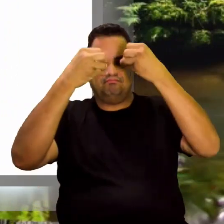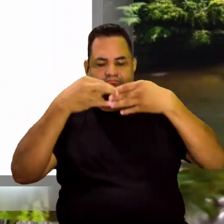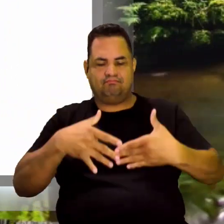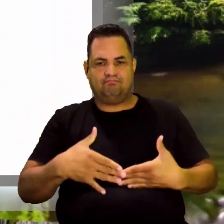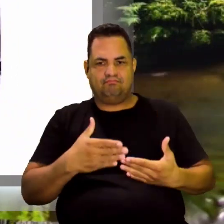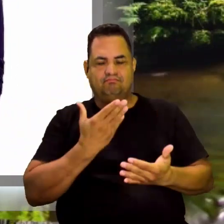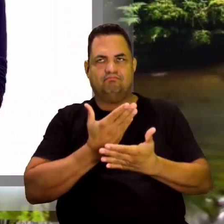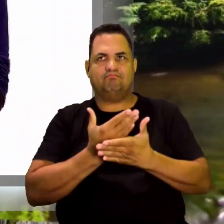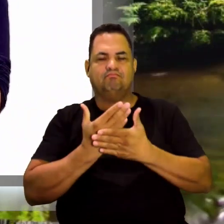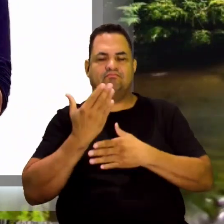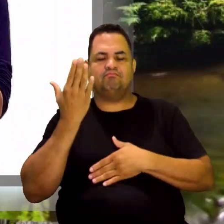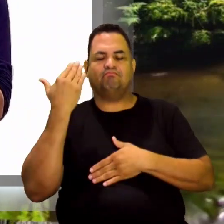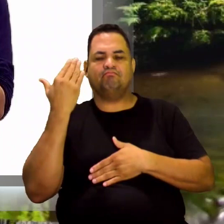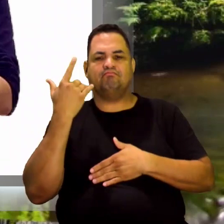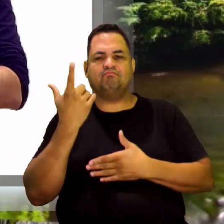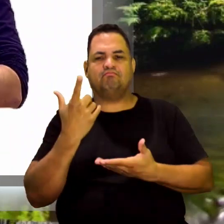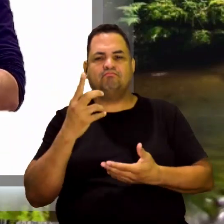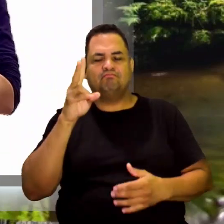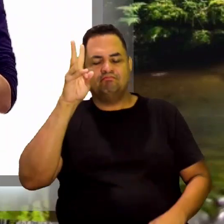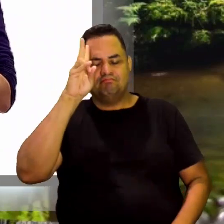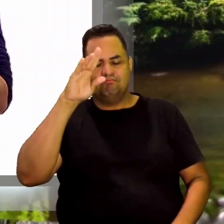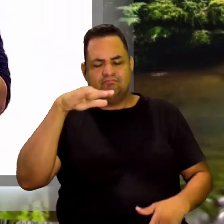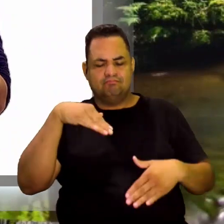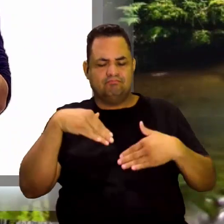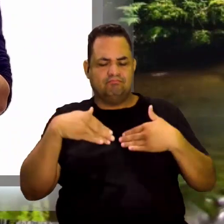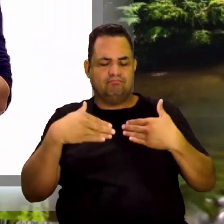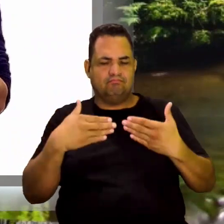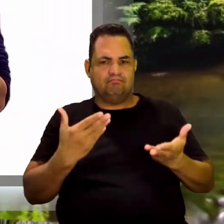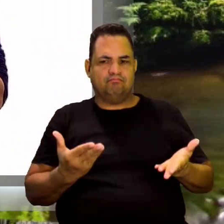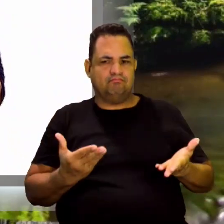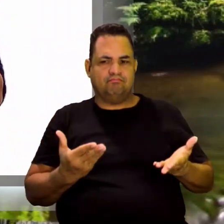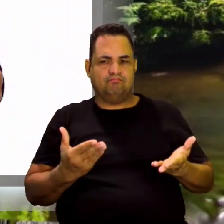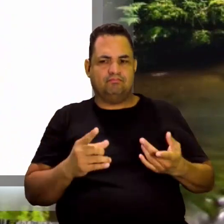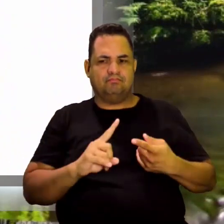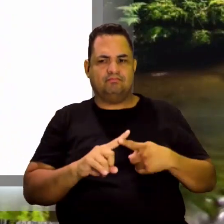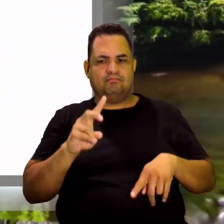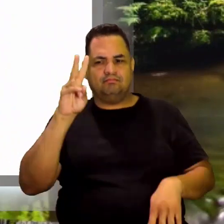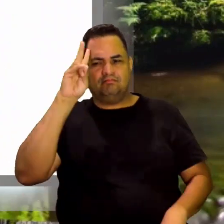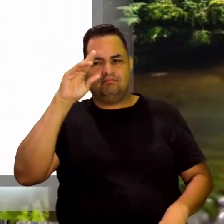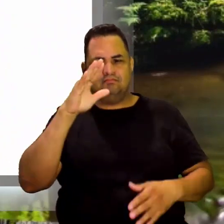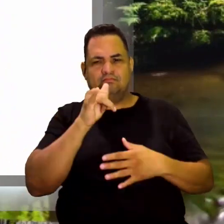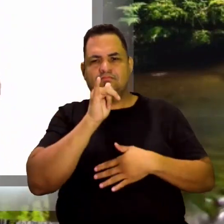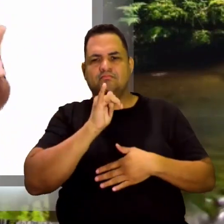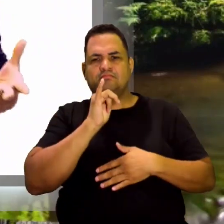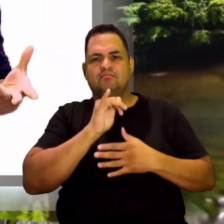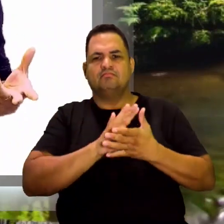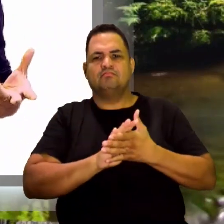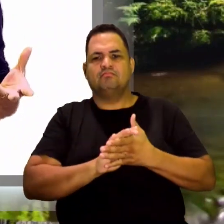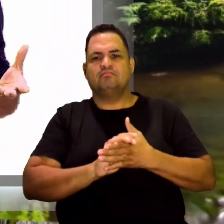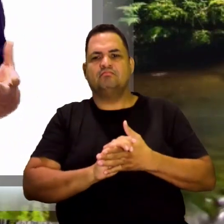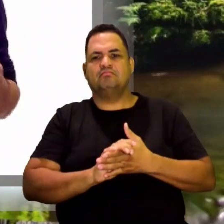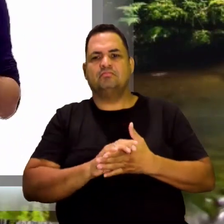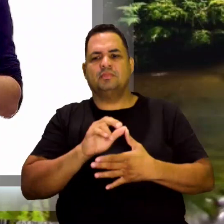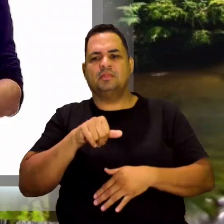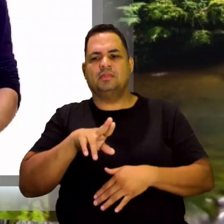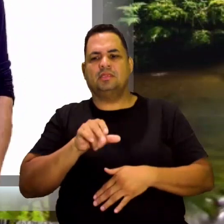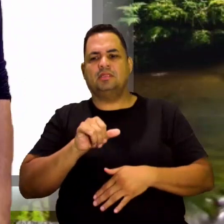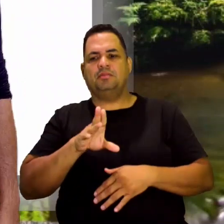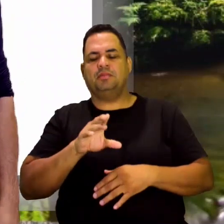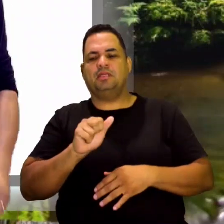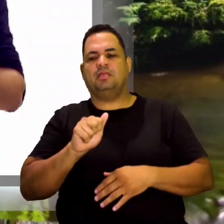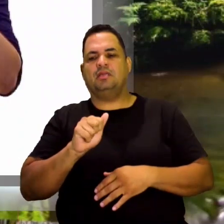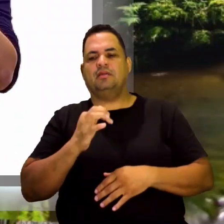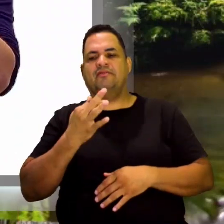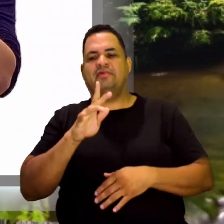aula com vocês, eu não lembro exatamente quantas aulas atrás, mas eu dei um exemplo da anemia falciforme. É